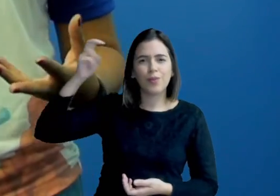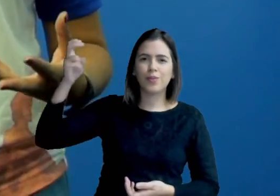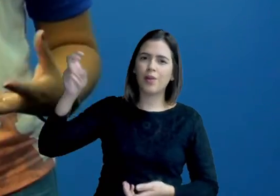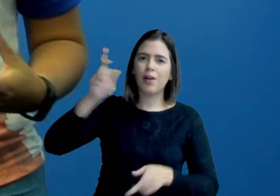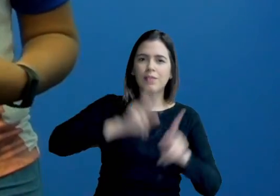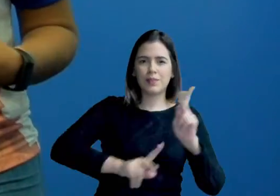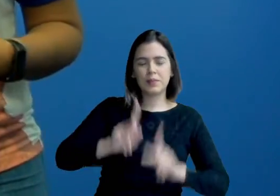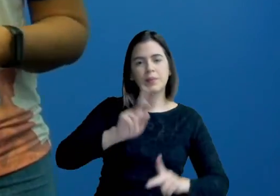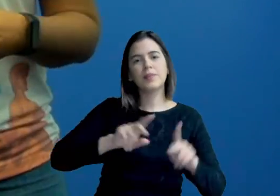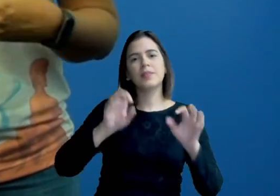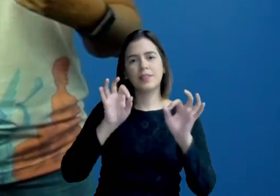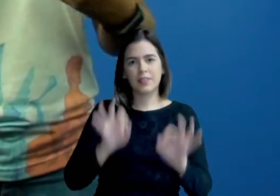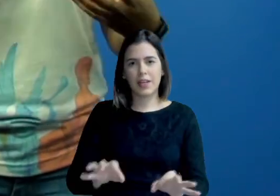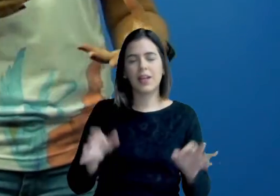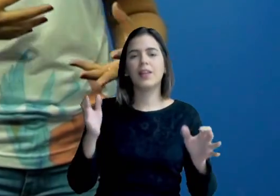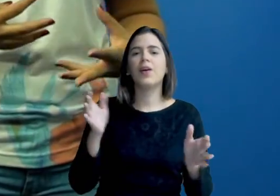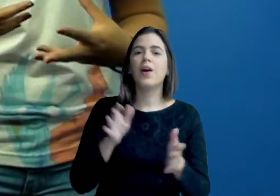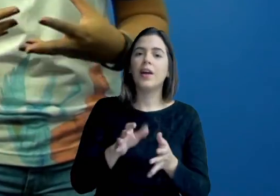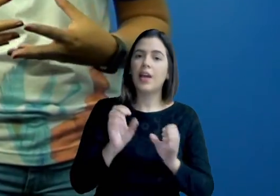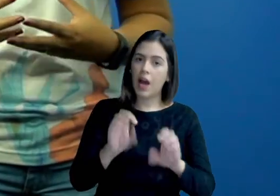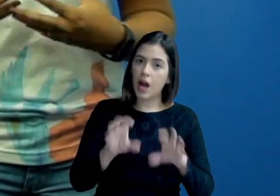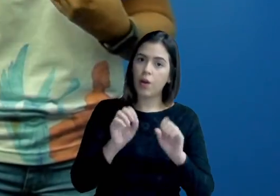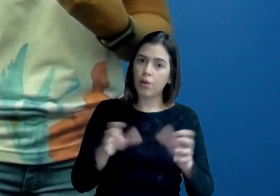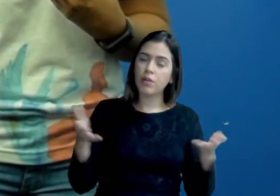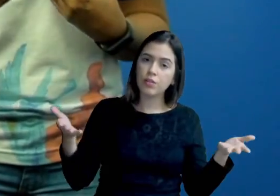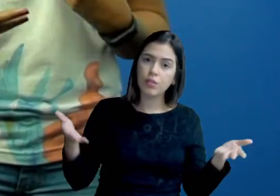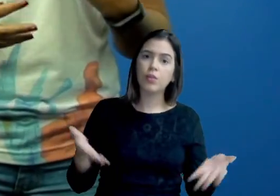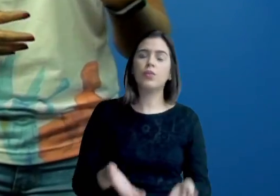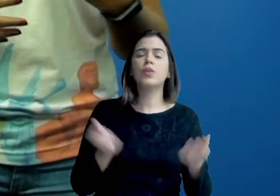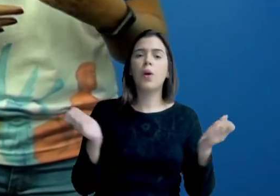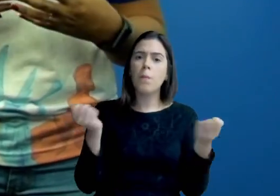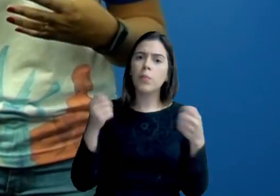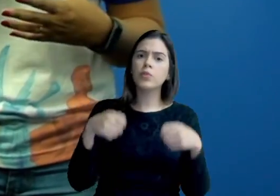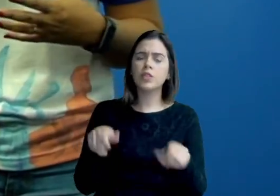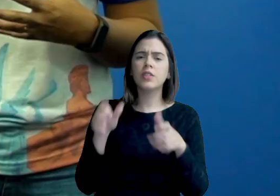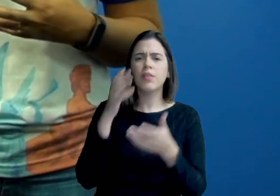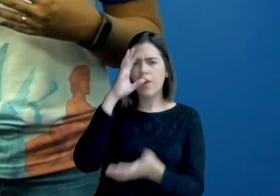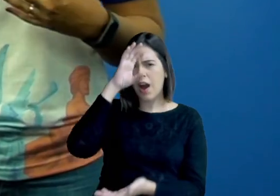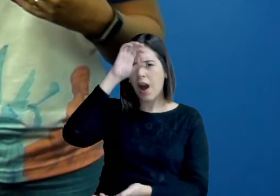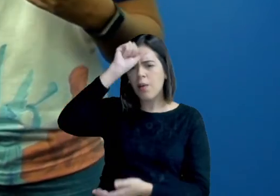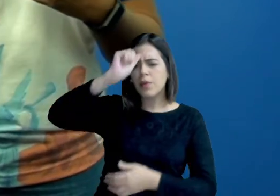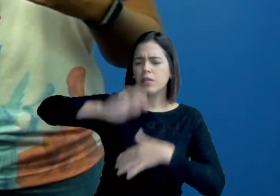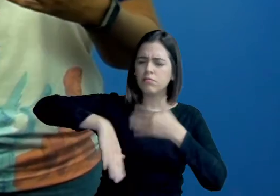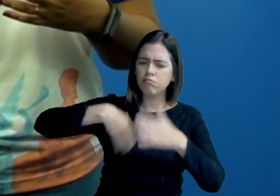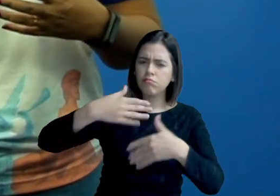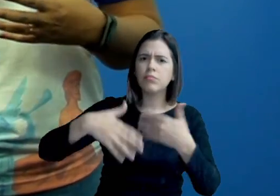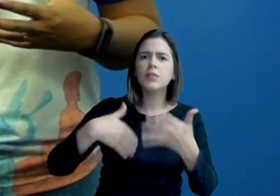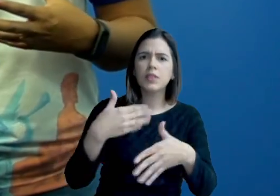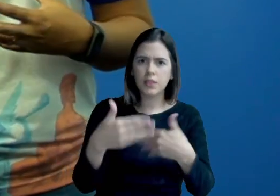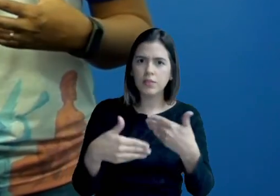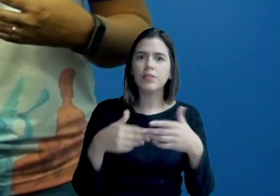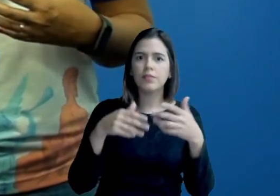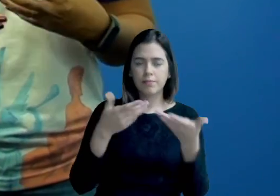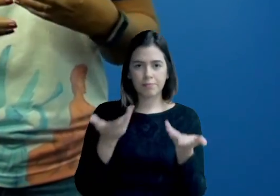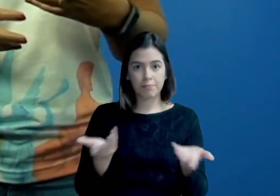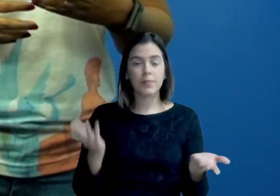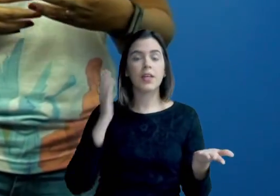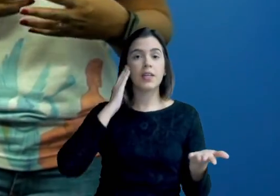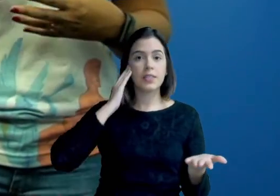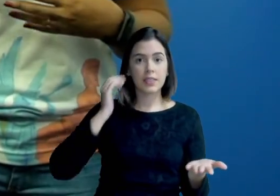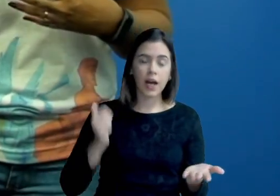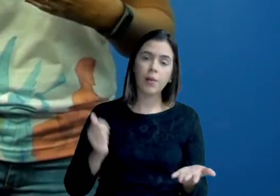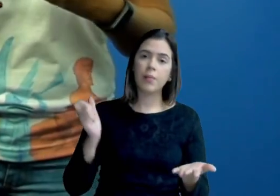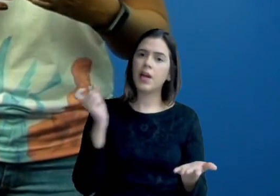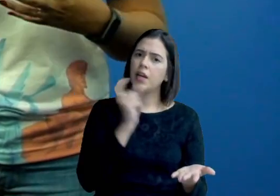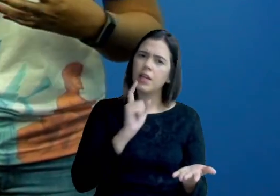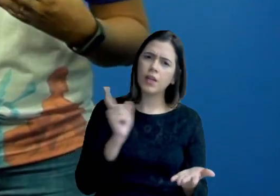povo, certo? Então, a aula de hoje é para que a gente possa aprender a desenvolver isso. Sabe, a gente